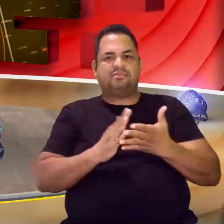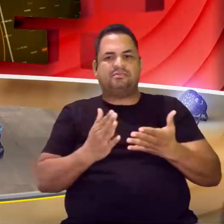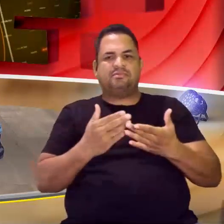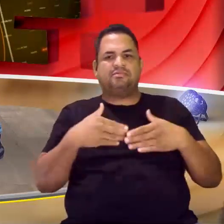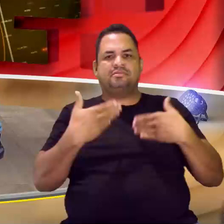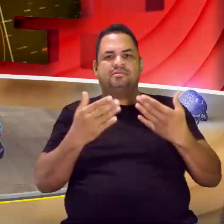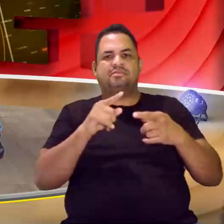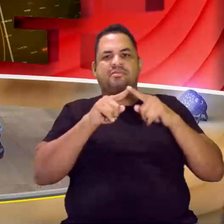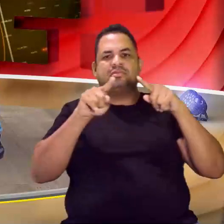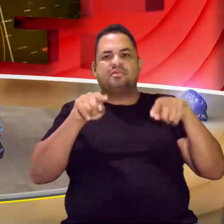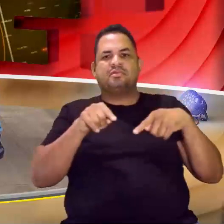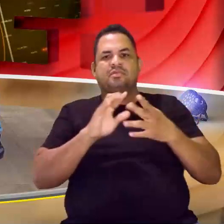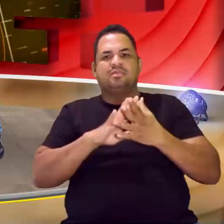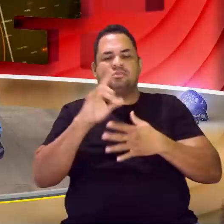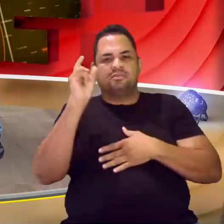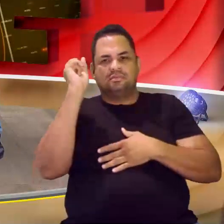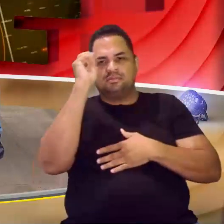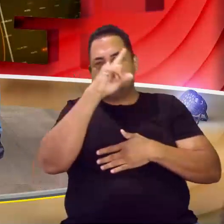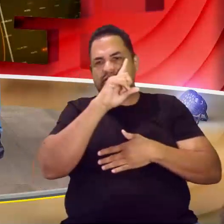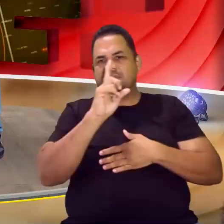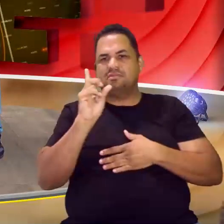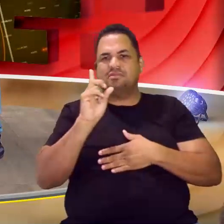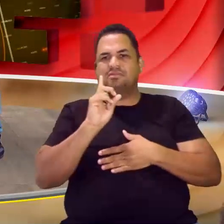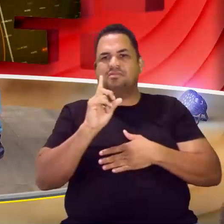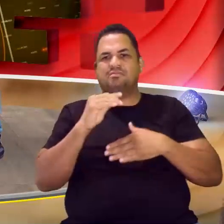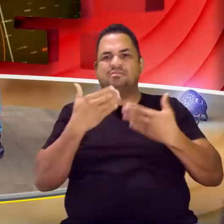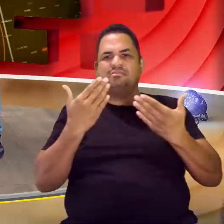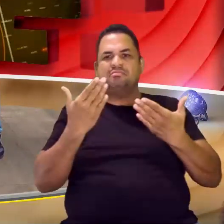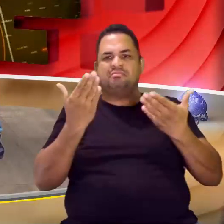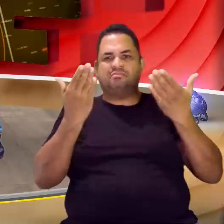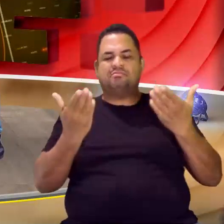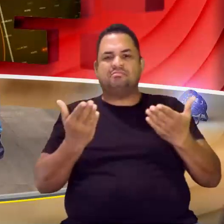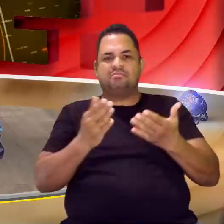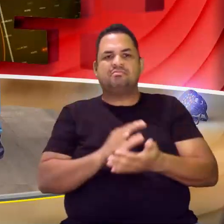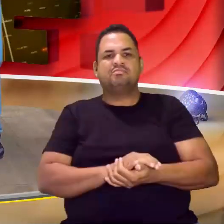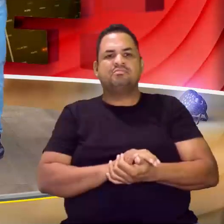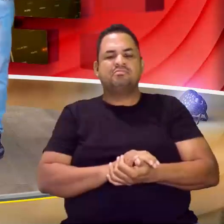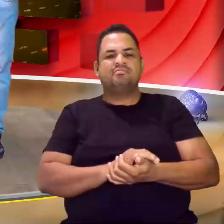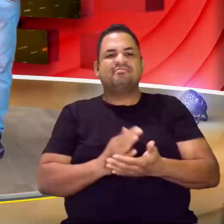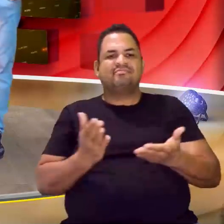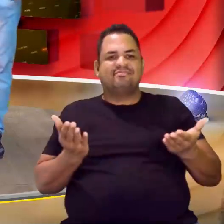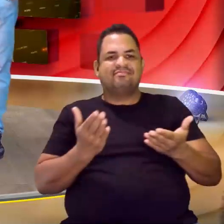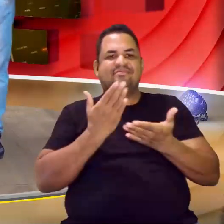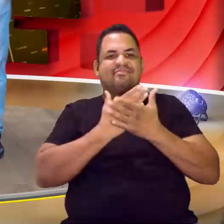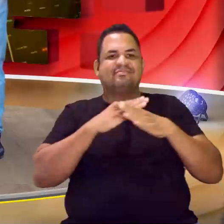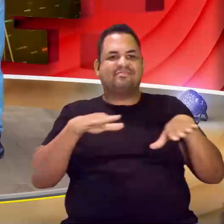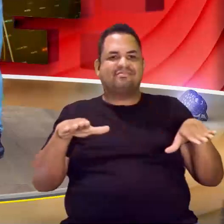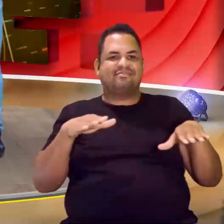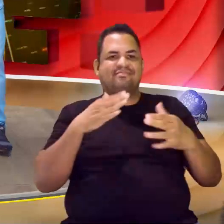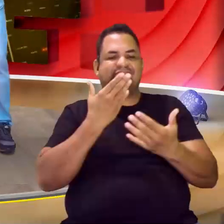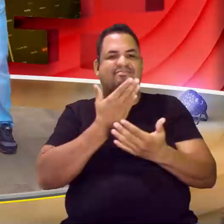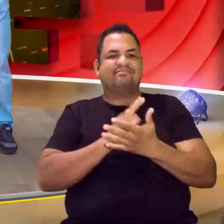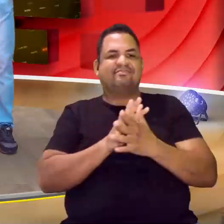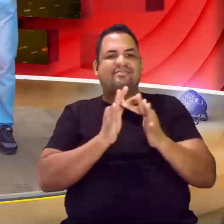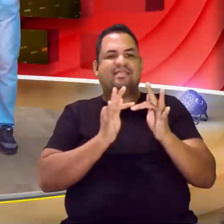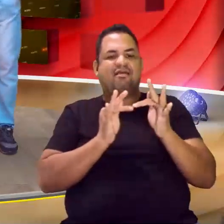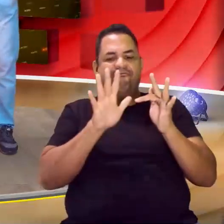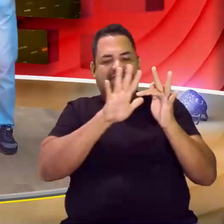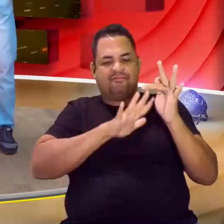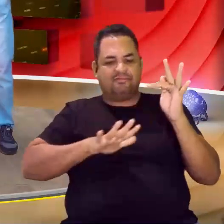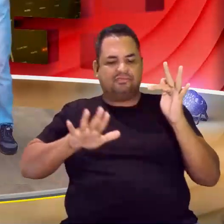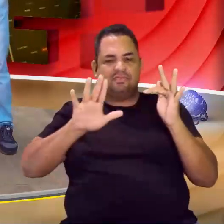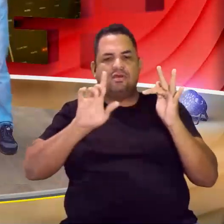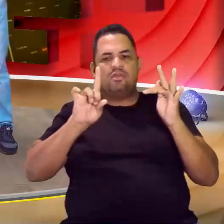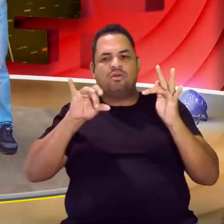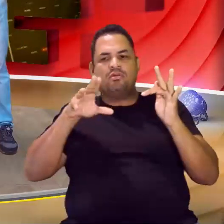Ah, porque quando é quadrado fica mais difícil, fica mais não sei o quê. E aí veio um quadrado. Então, acabamos, né, a nossa função